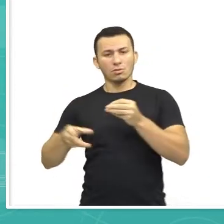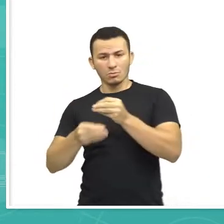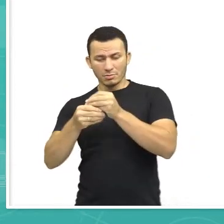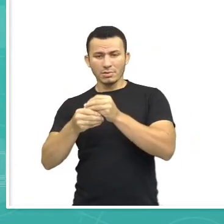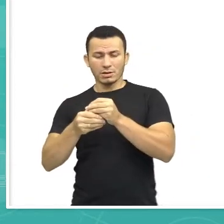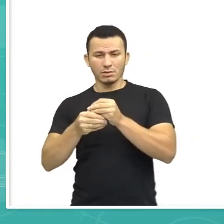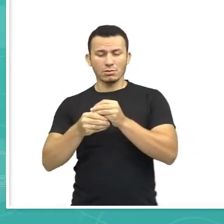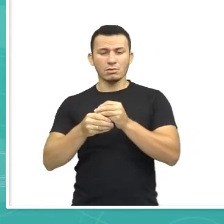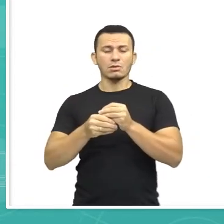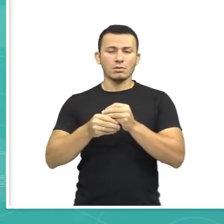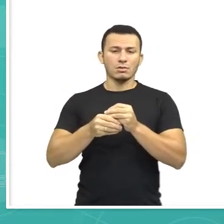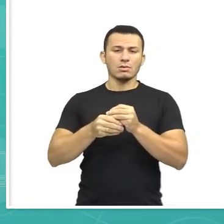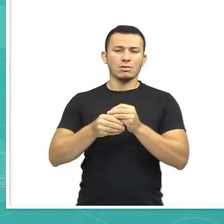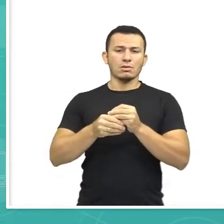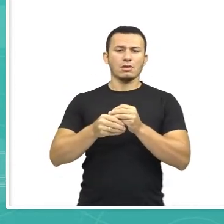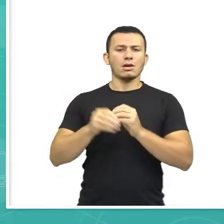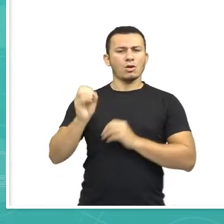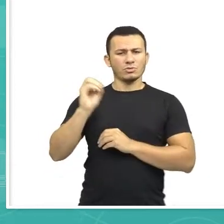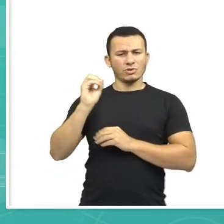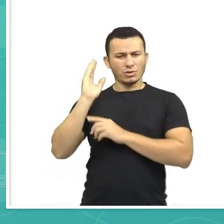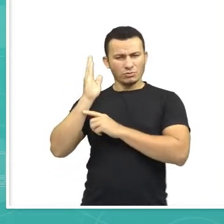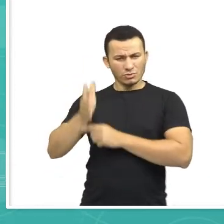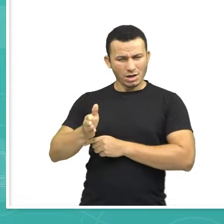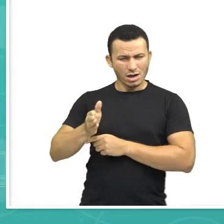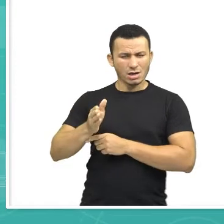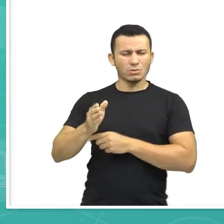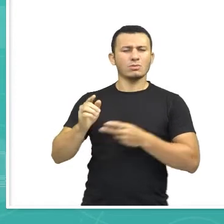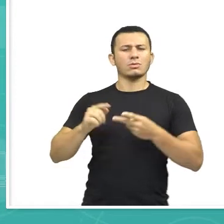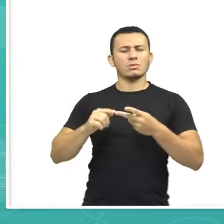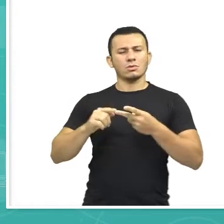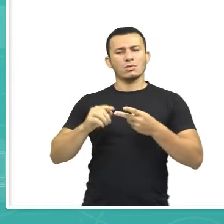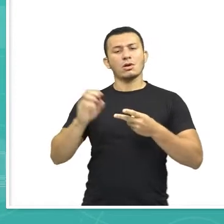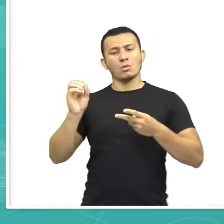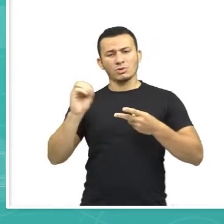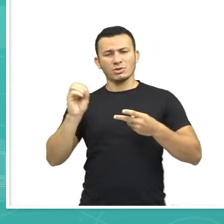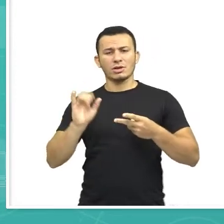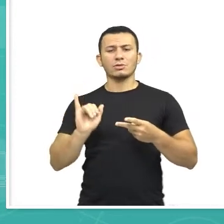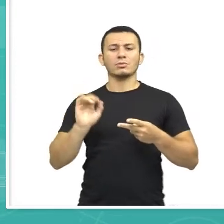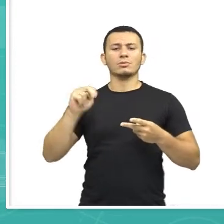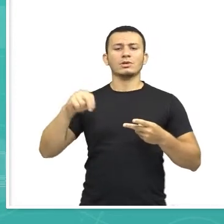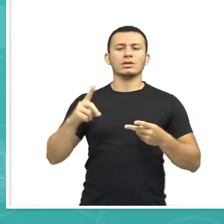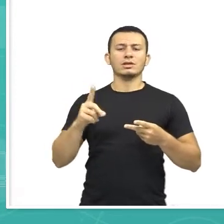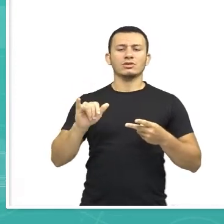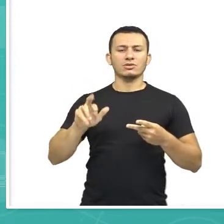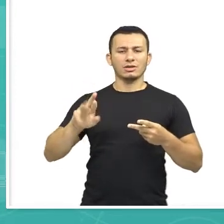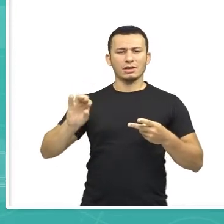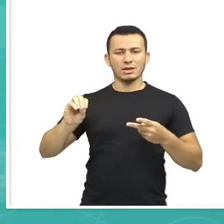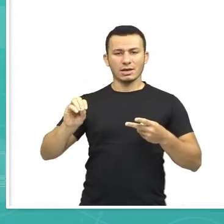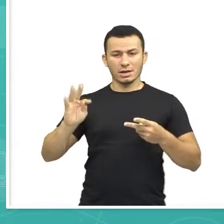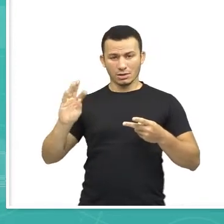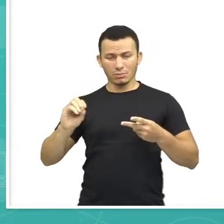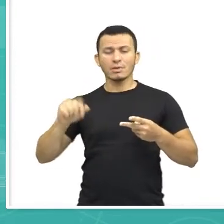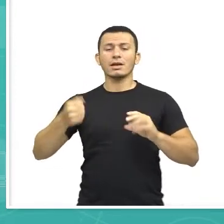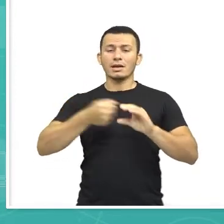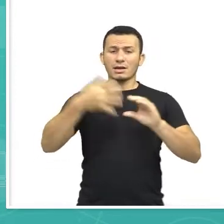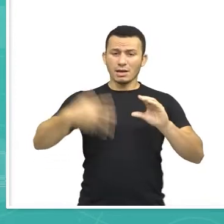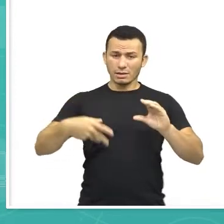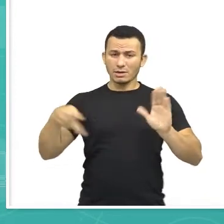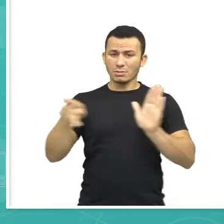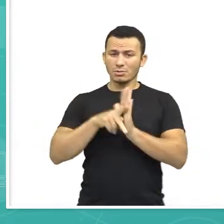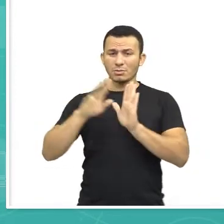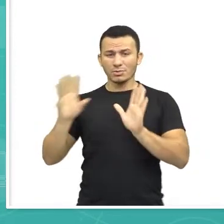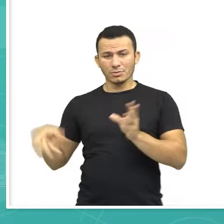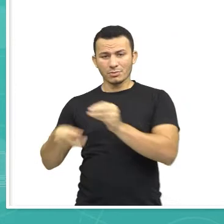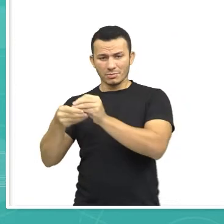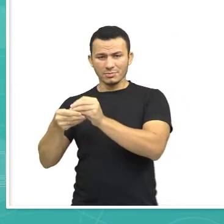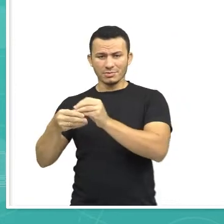direto, objeto indireto. Então, são as características dos nossos pronomes oblíquos. Olha só aqui